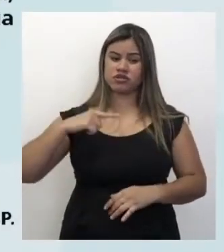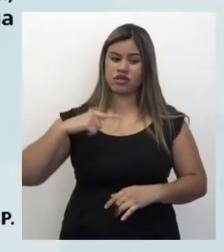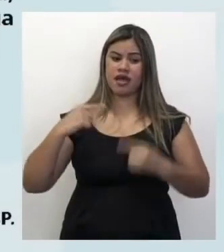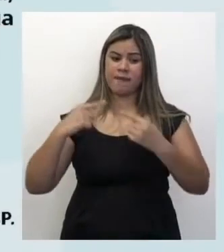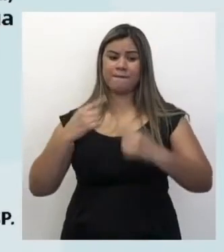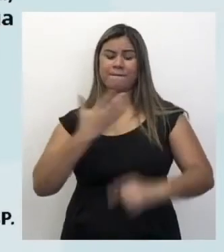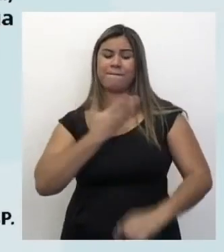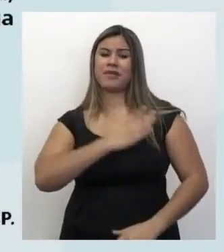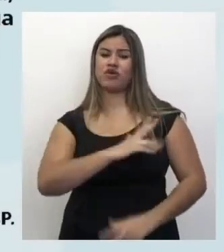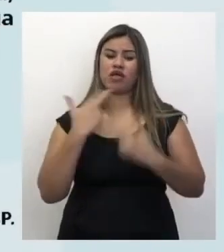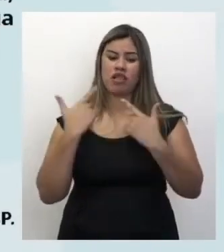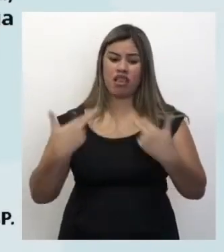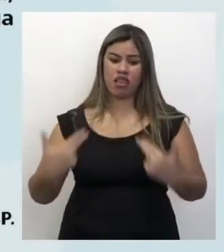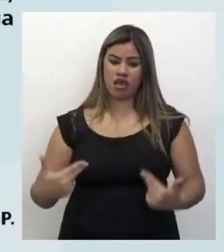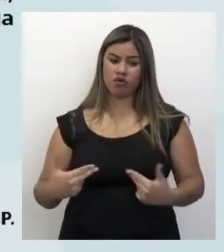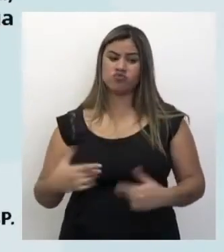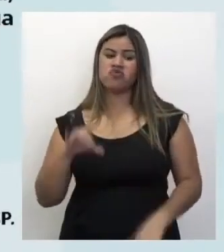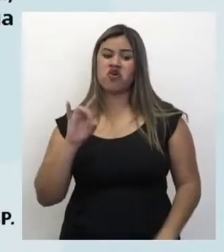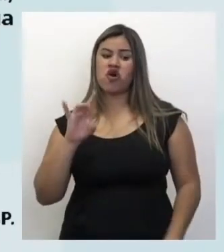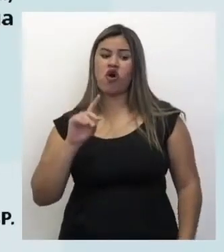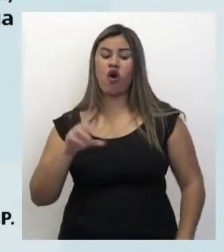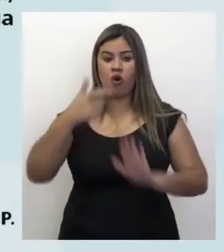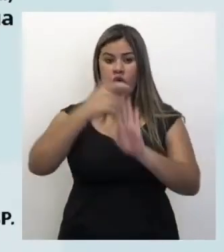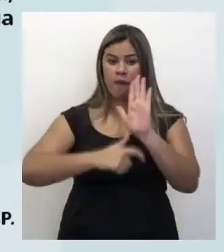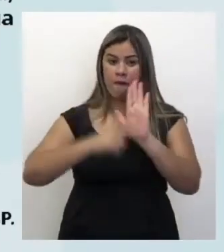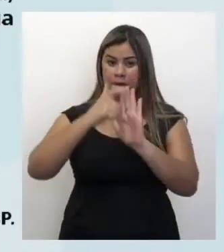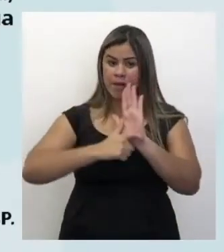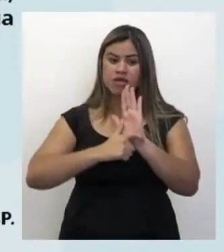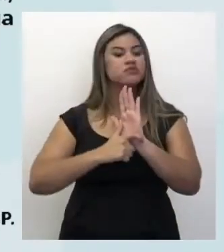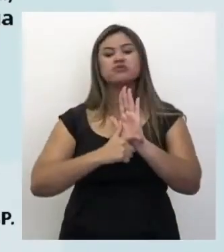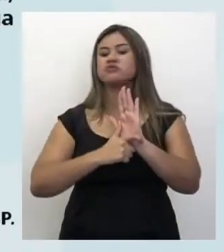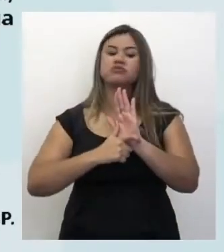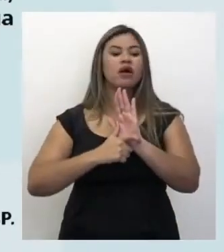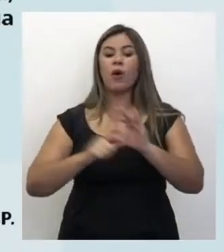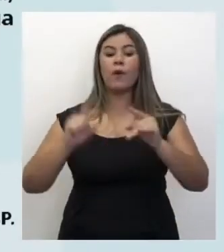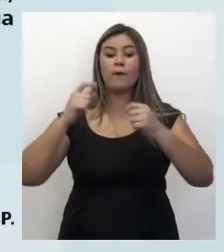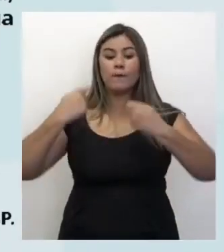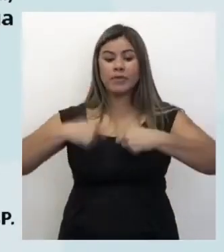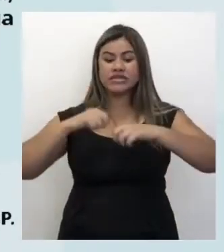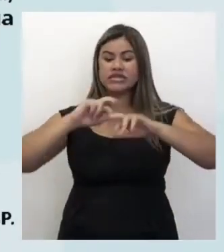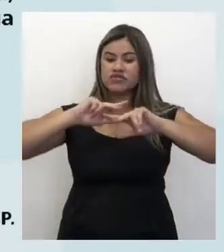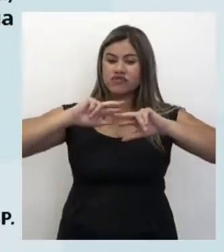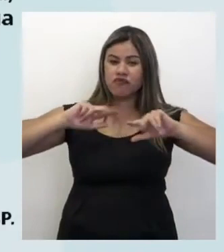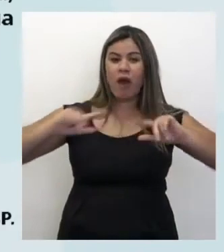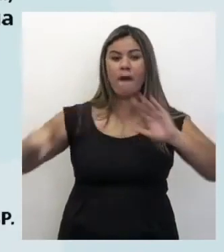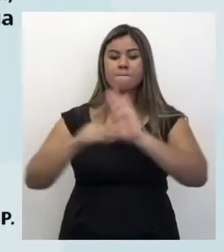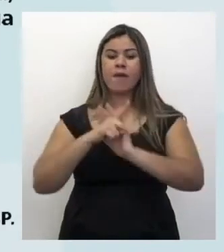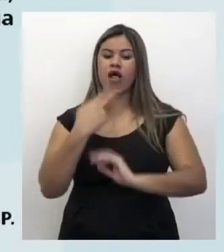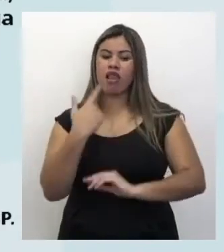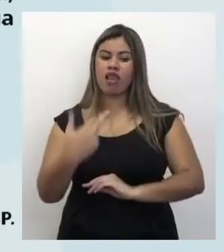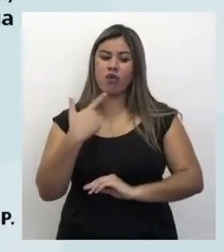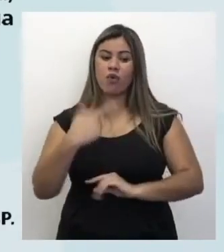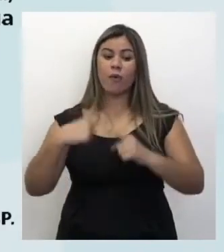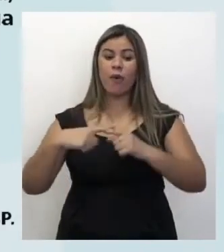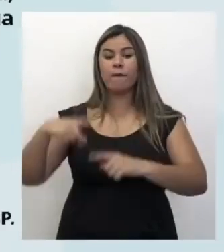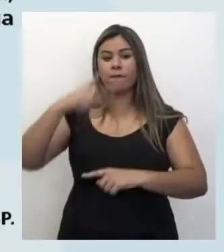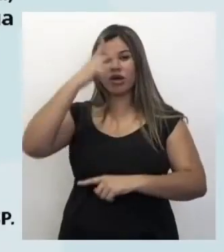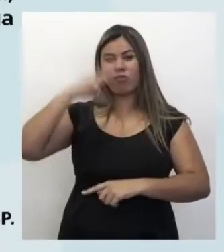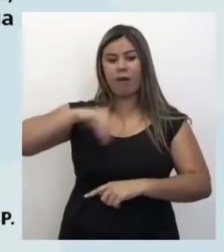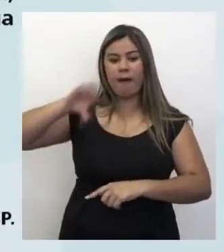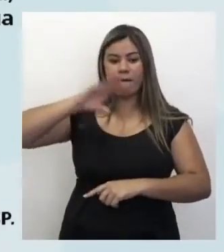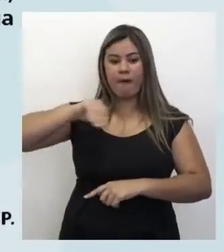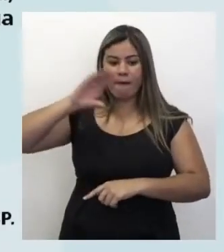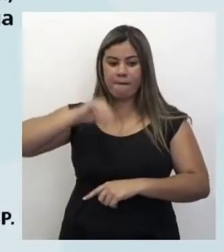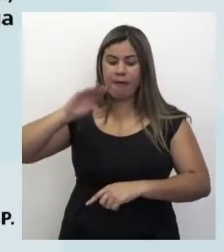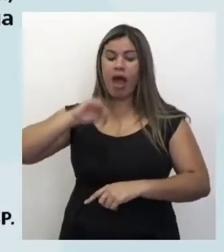combate ao preconceito linguístico, não apenas ensinando a norma padrão, mas também as variedades da língua, pois os falantes devem ser capazes